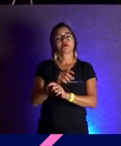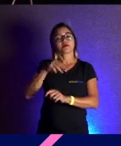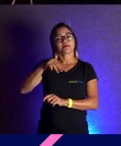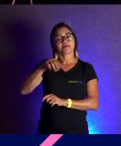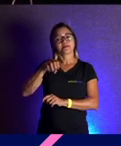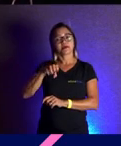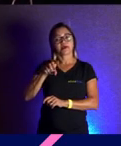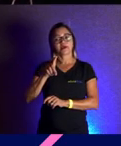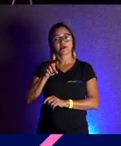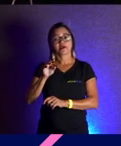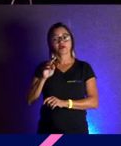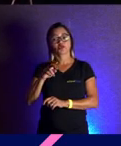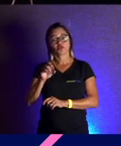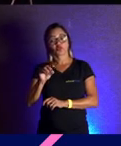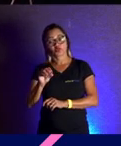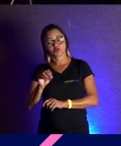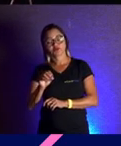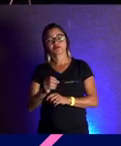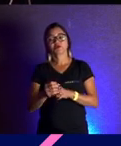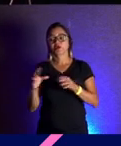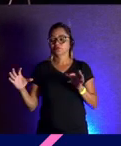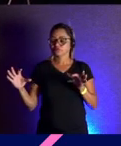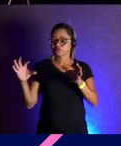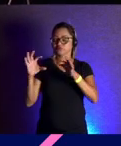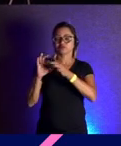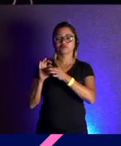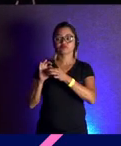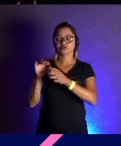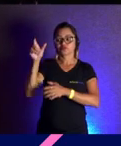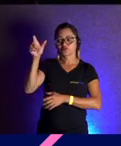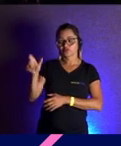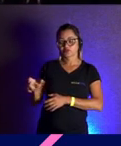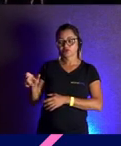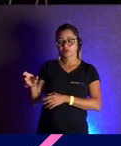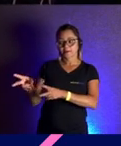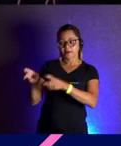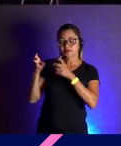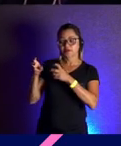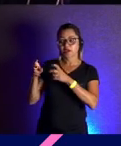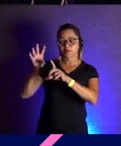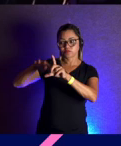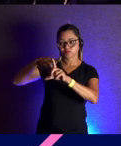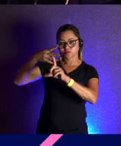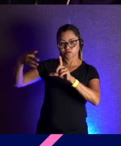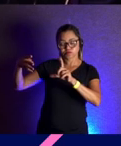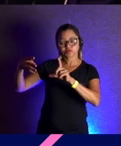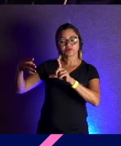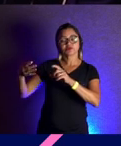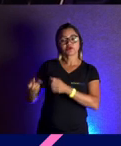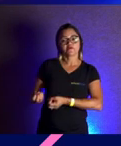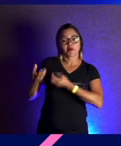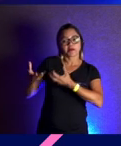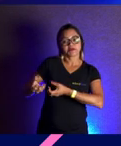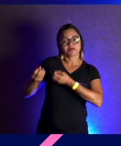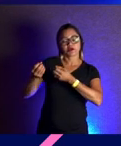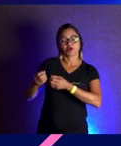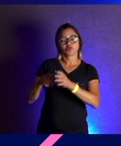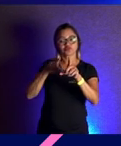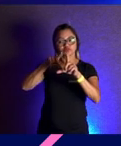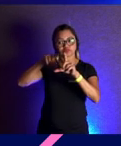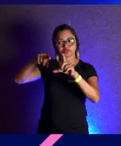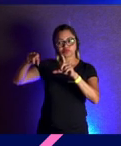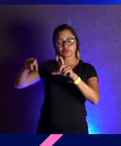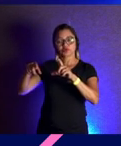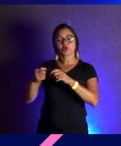métodos que nos permitem construir uma ponte entre o que a gente vive nas nossas famílias, nas nossas bases de dados e